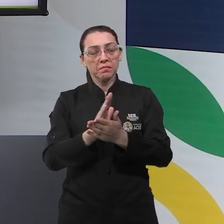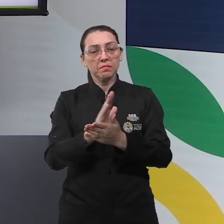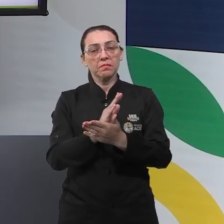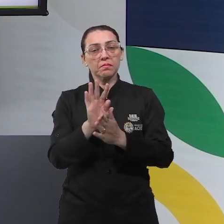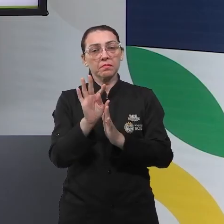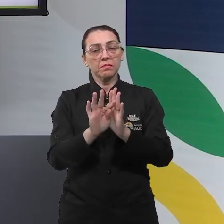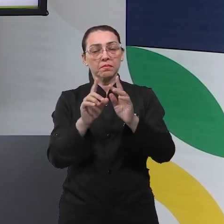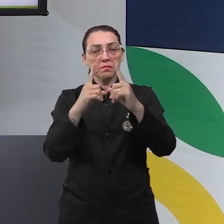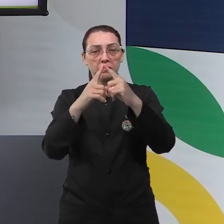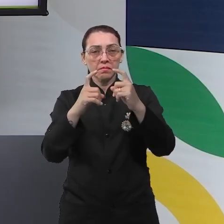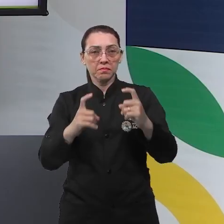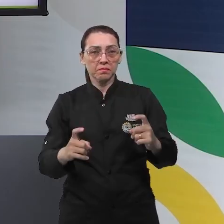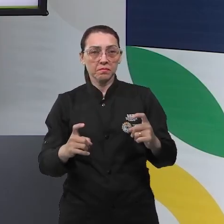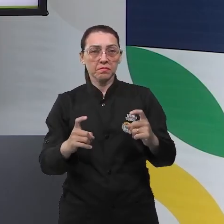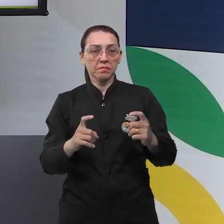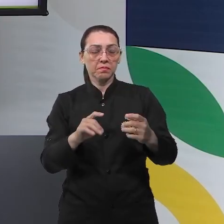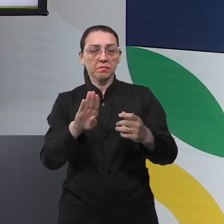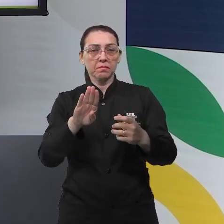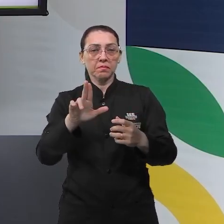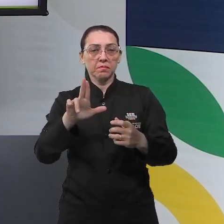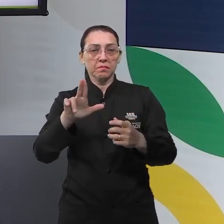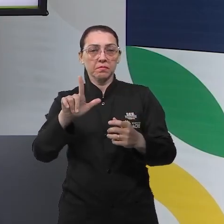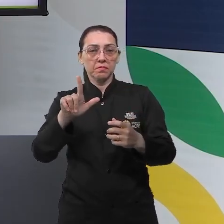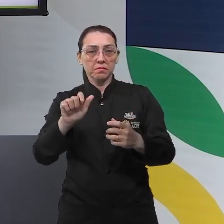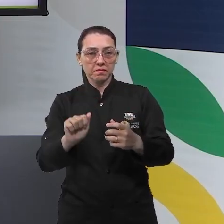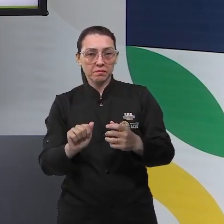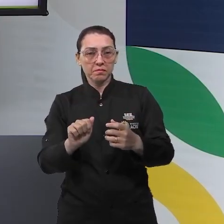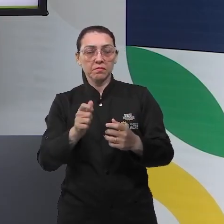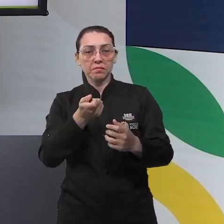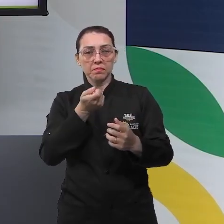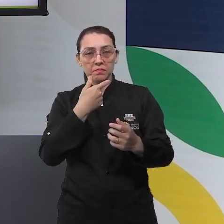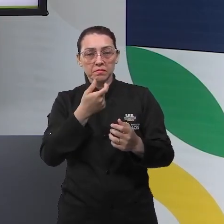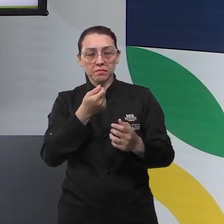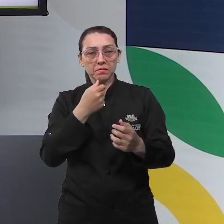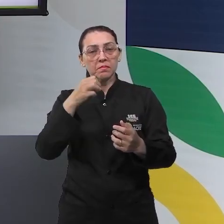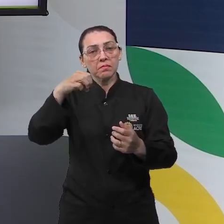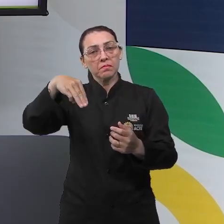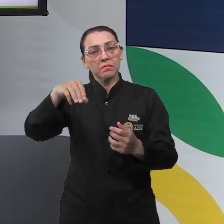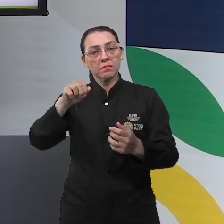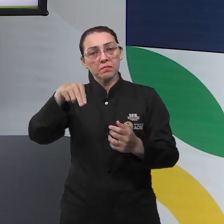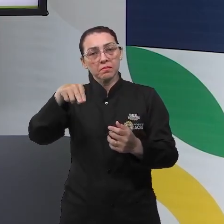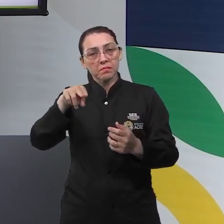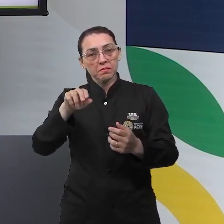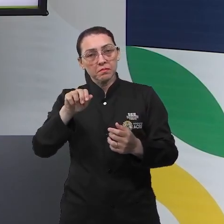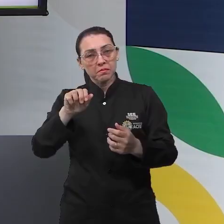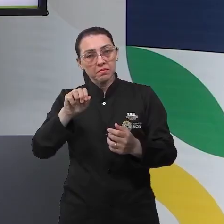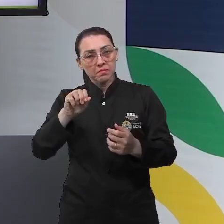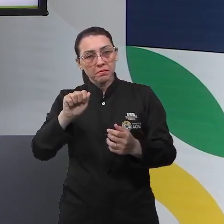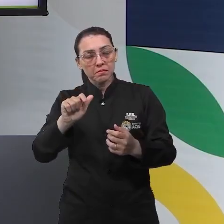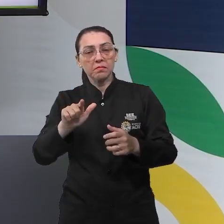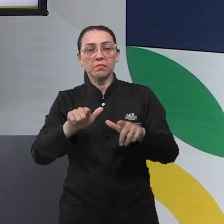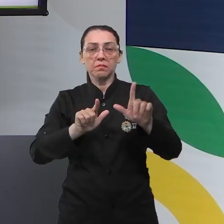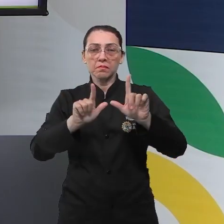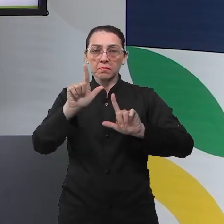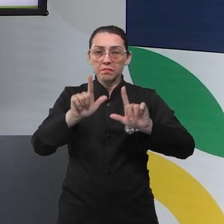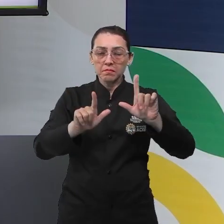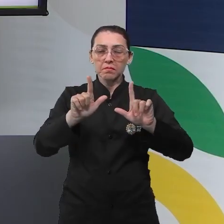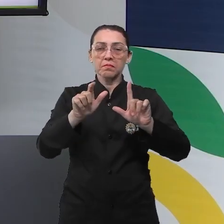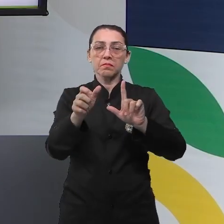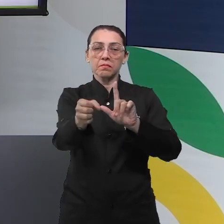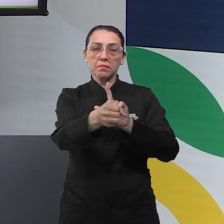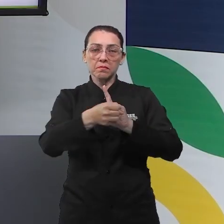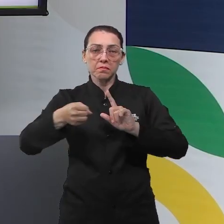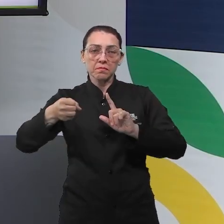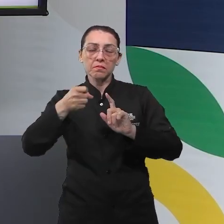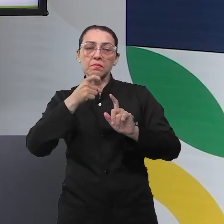científicos, as bulas de remédio, que os manuais de fabricante, que vem da TV, da geladeira.